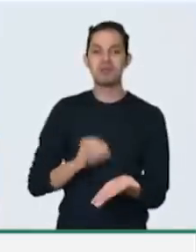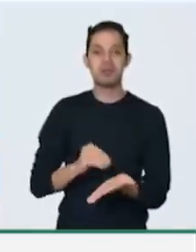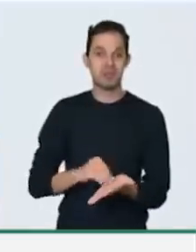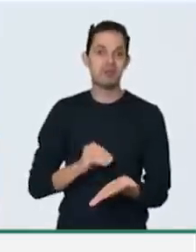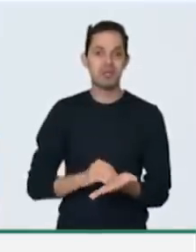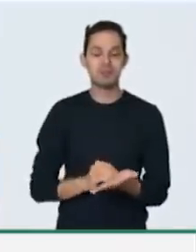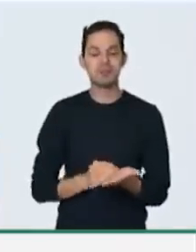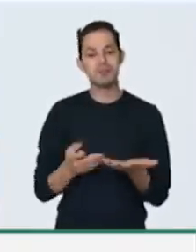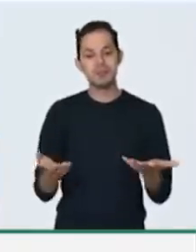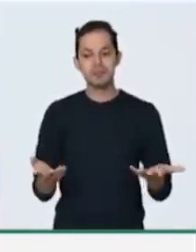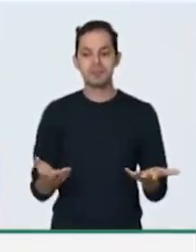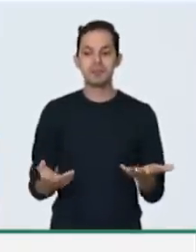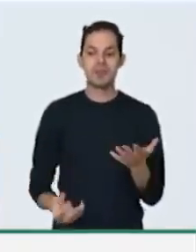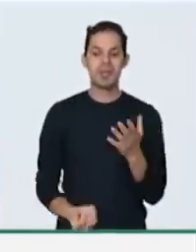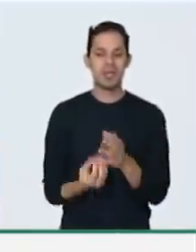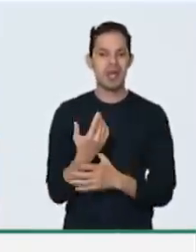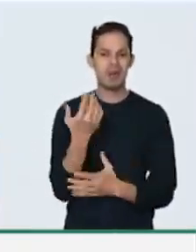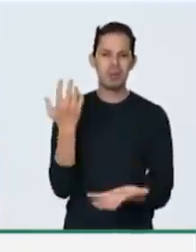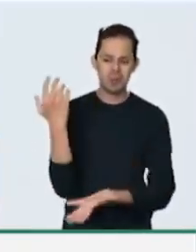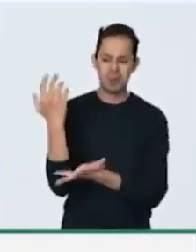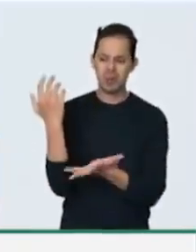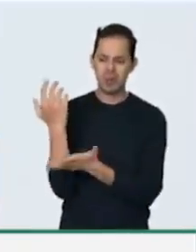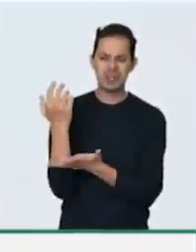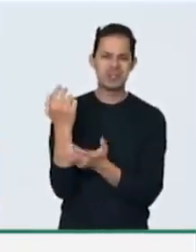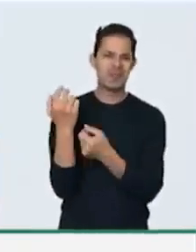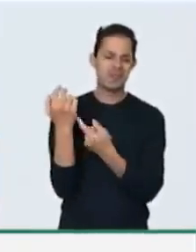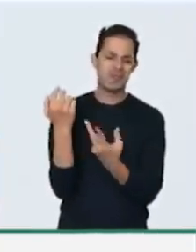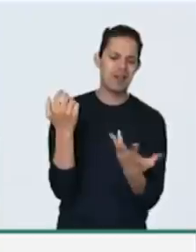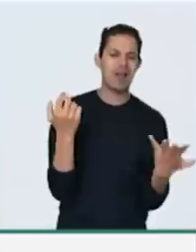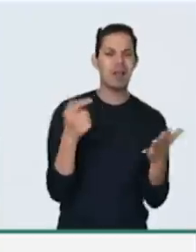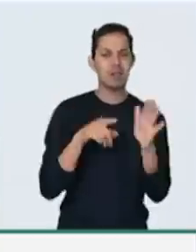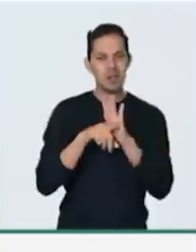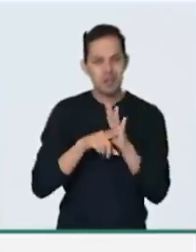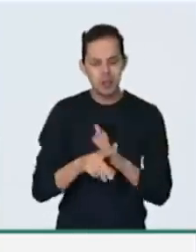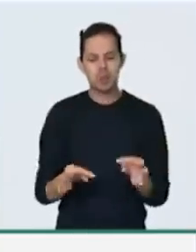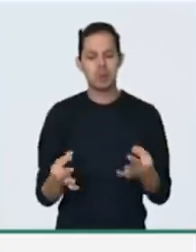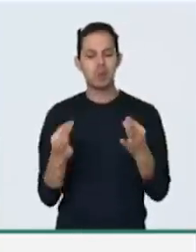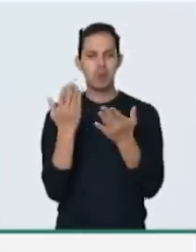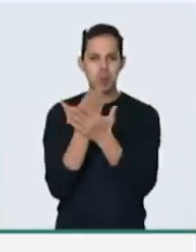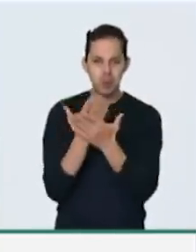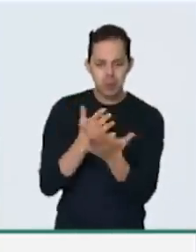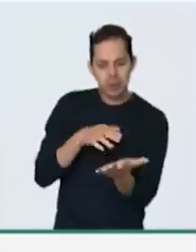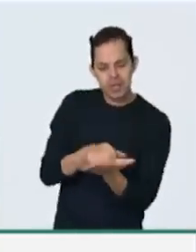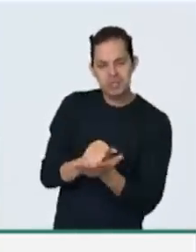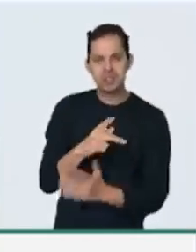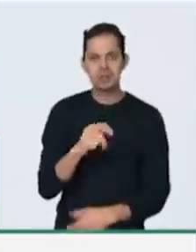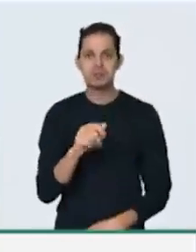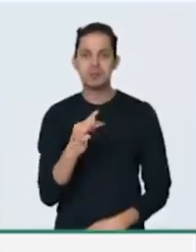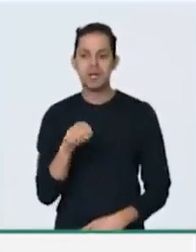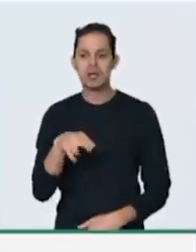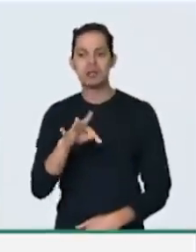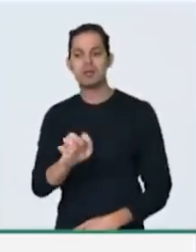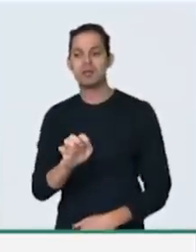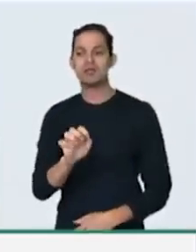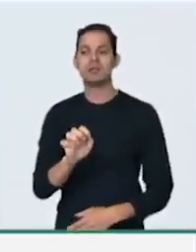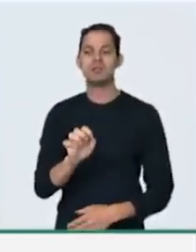não estava adequada. E isso criava uma série de burocracias, né, na inovação, na pesquisa, na tecnologia, no registro de patentes, e não fazia